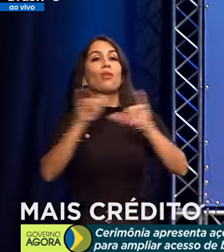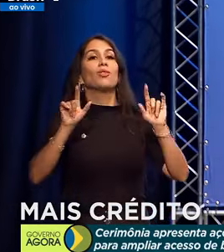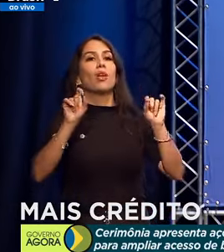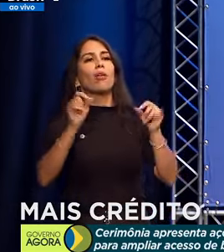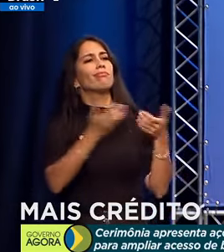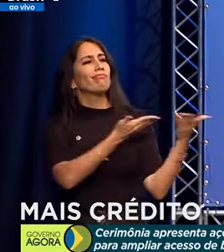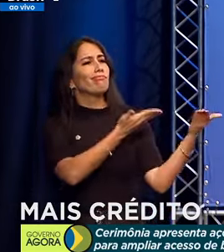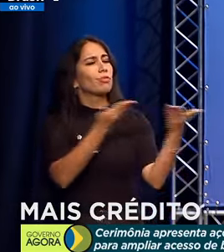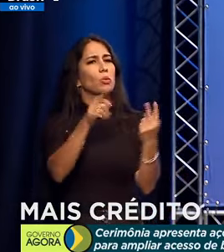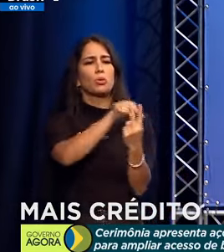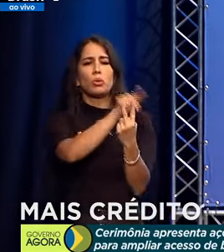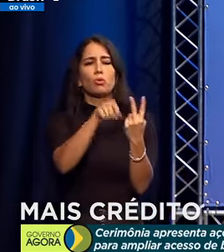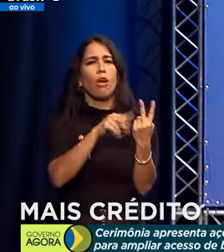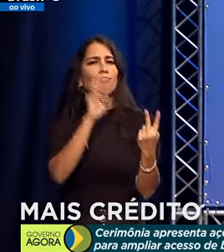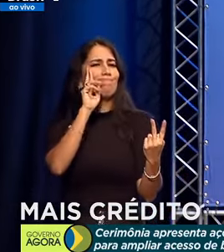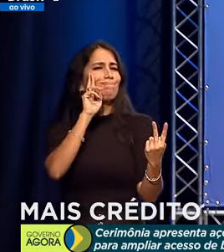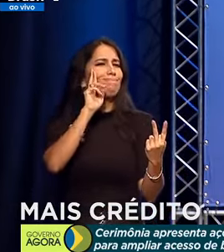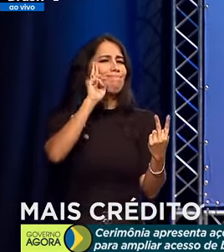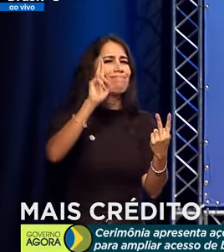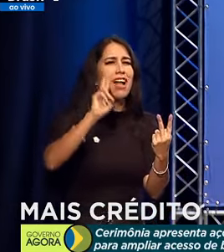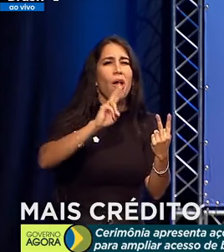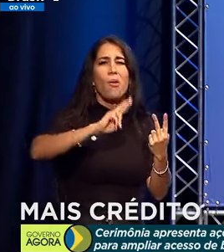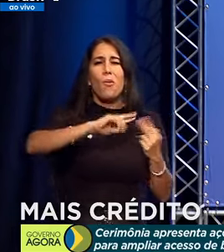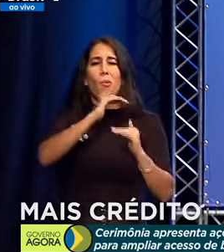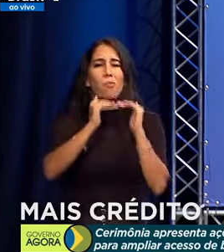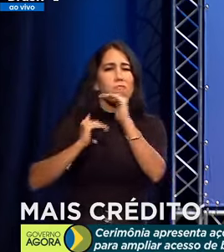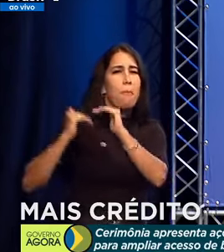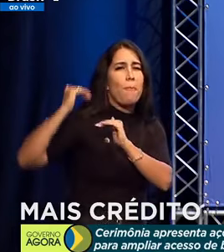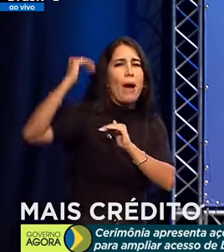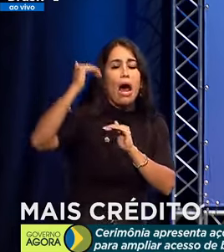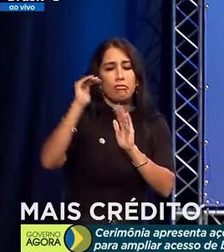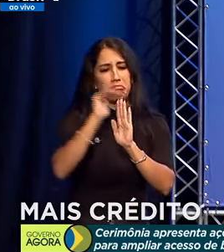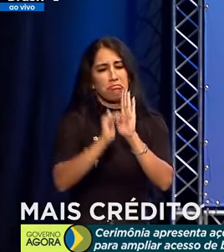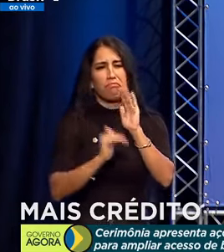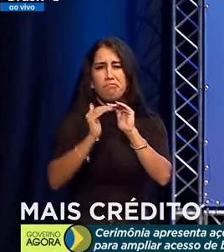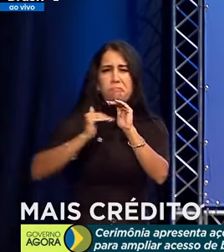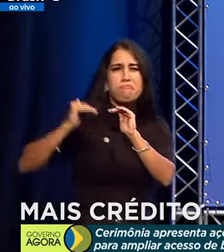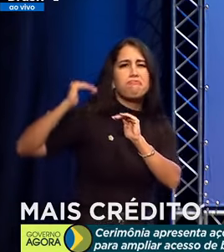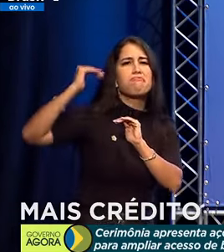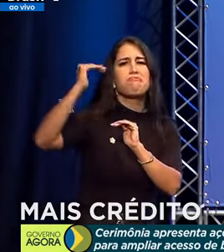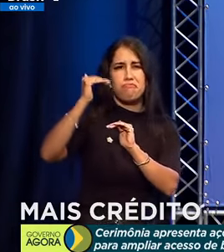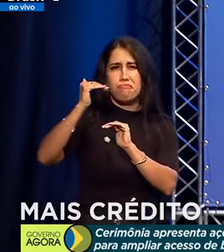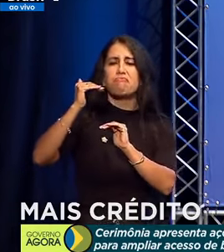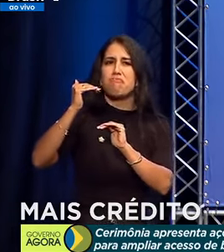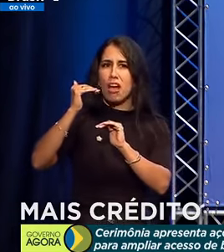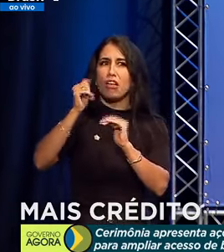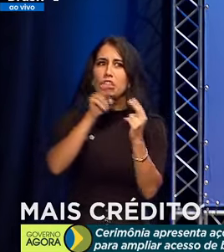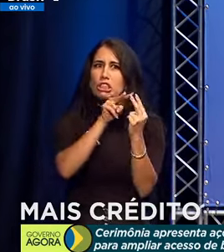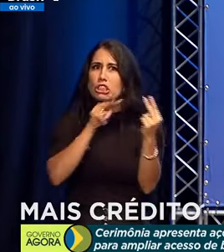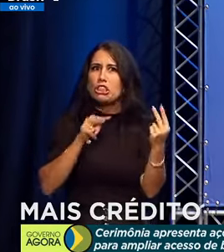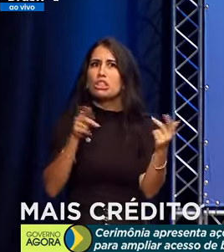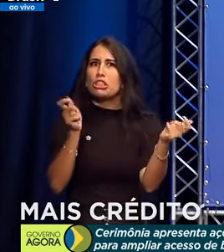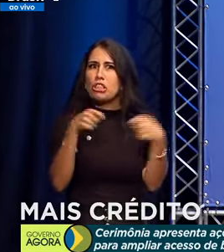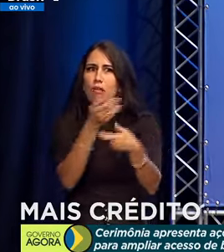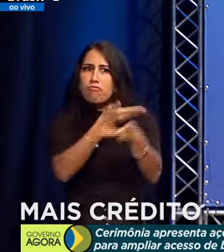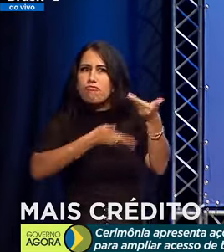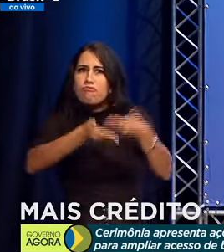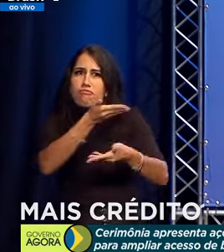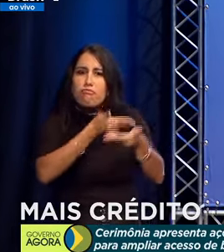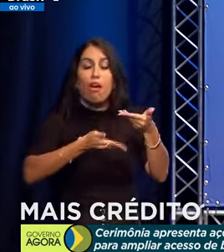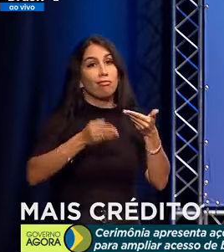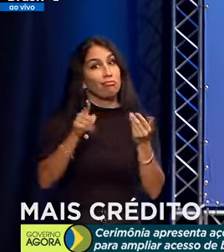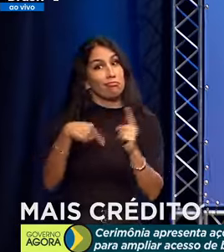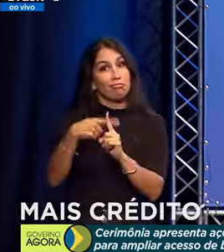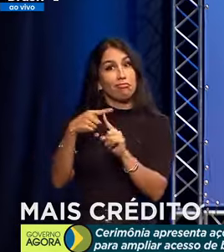são responsáveis pelo maior programa de inclusão digital do Brasil e pelo maior programa de inclusão financeira do